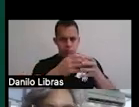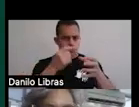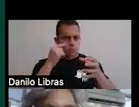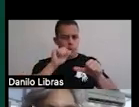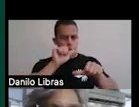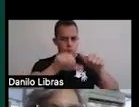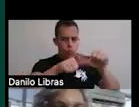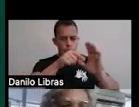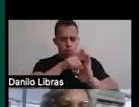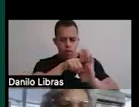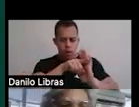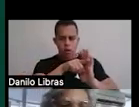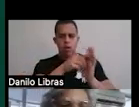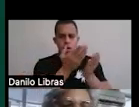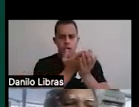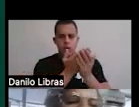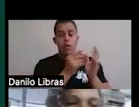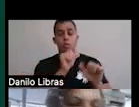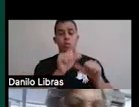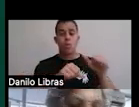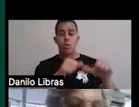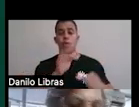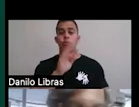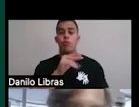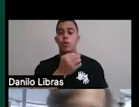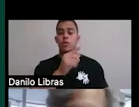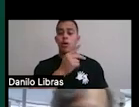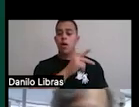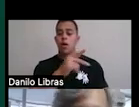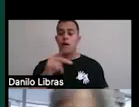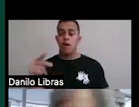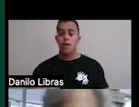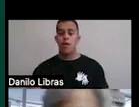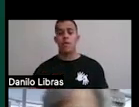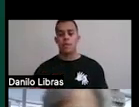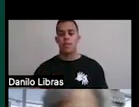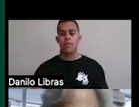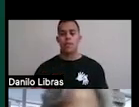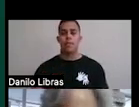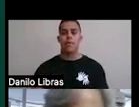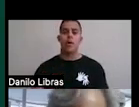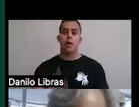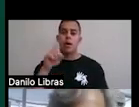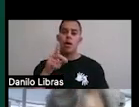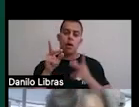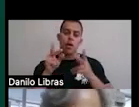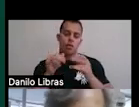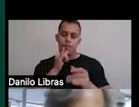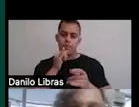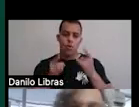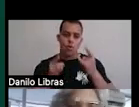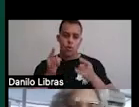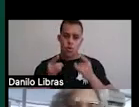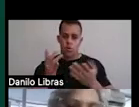funções para algo que a gente queira engenheirar como se fosse uma máquina.